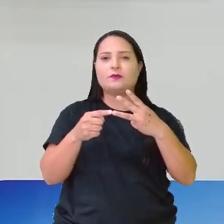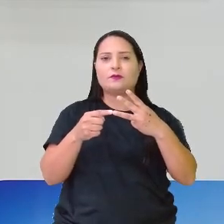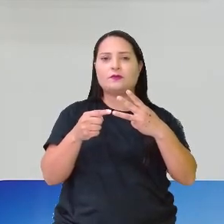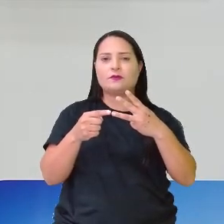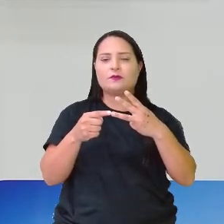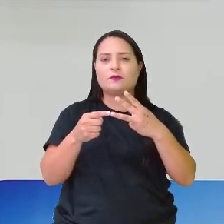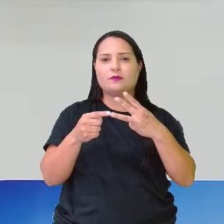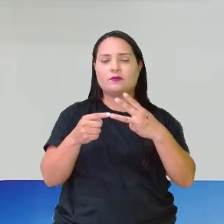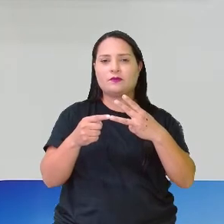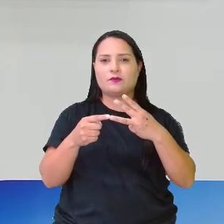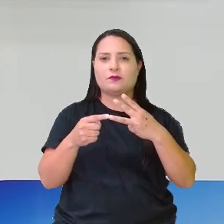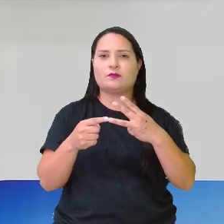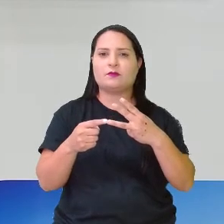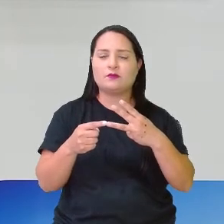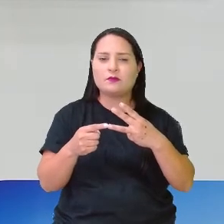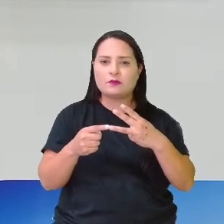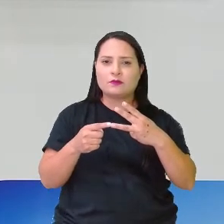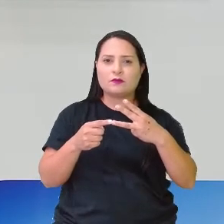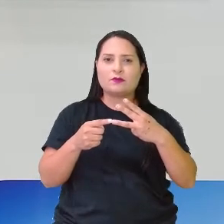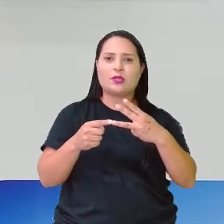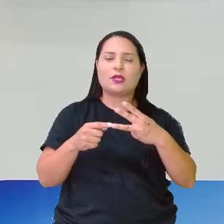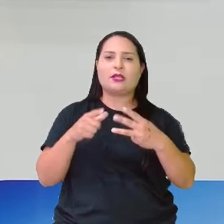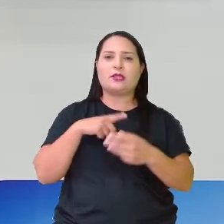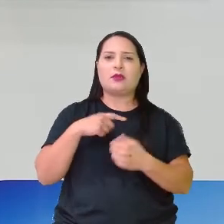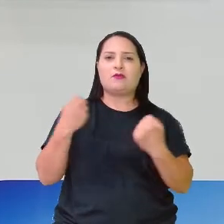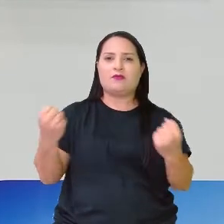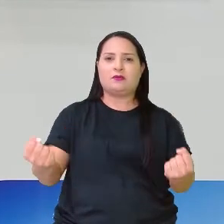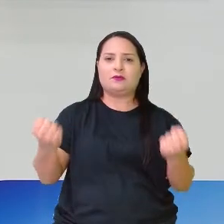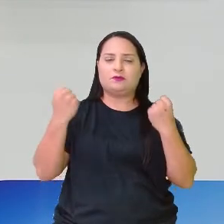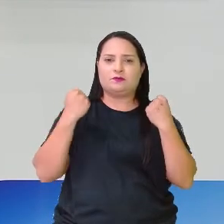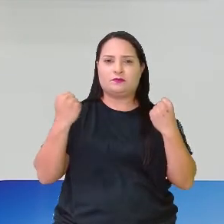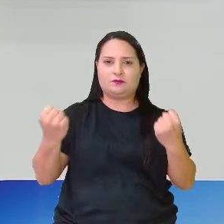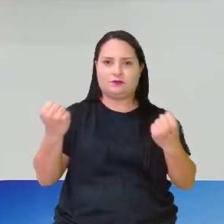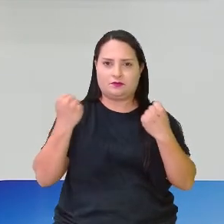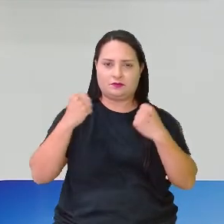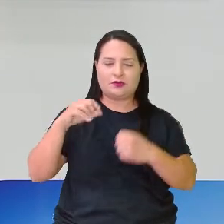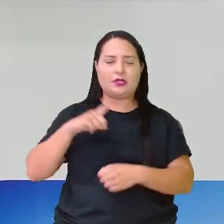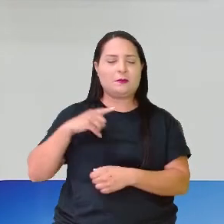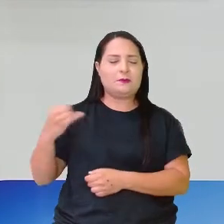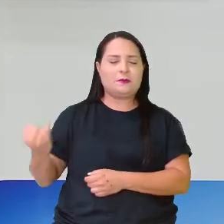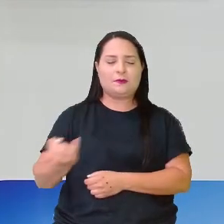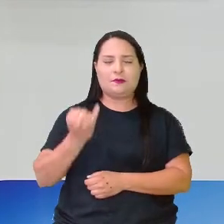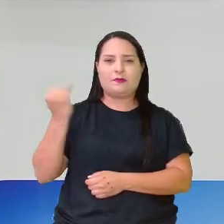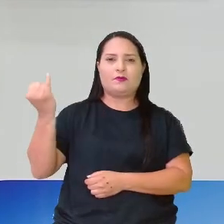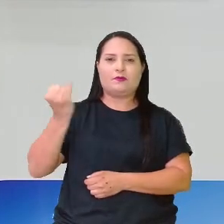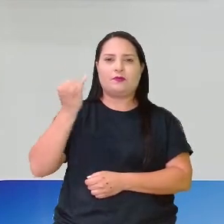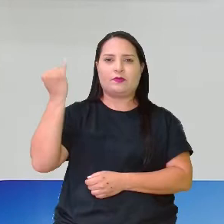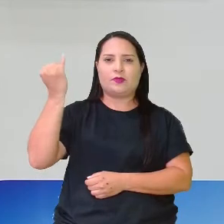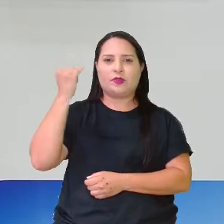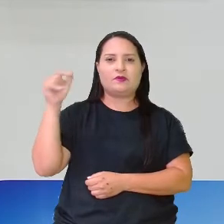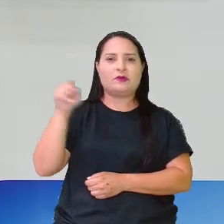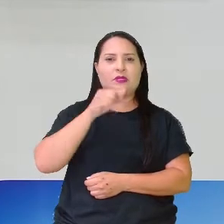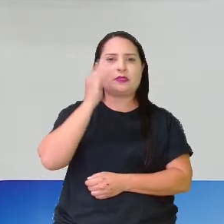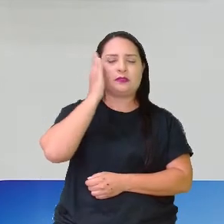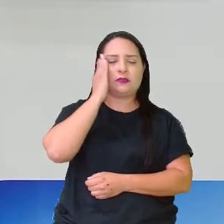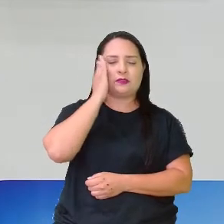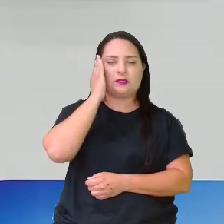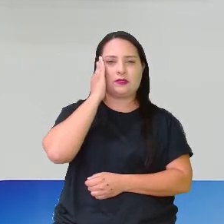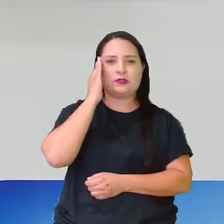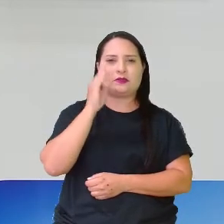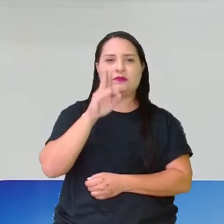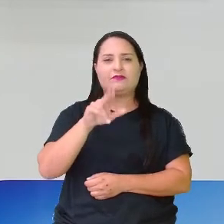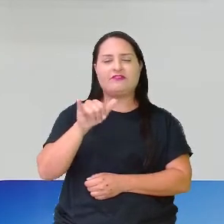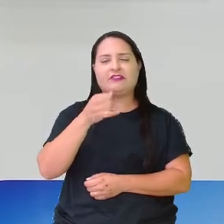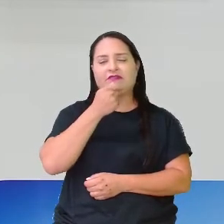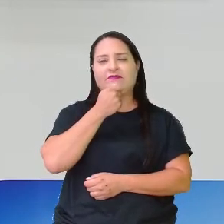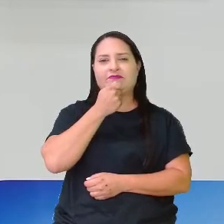os exercícios, né, programados para flexibilidade. Isso aí é um ponto importantíssimo e vocês vão entender melhor por quê,